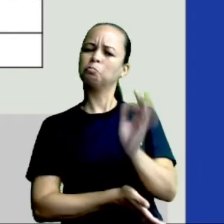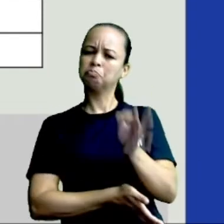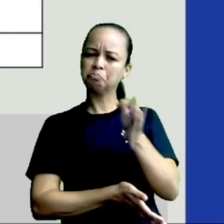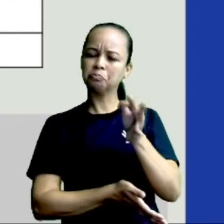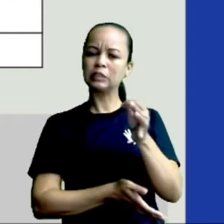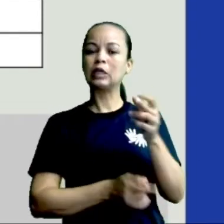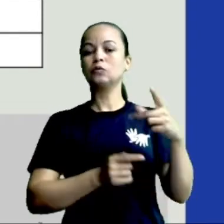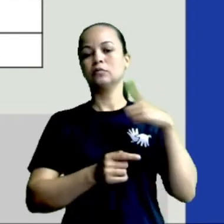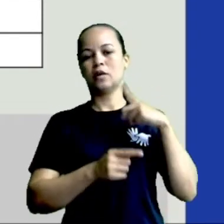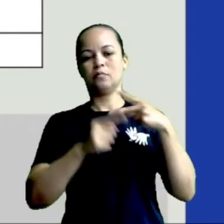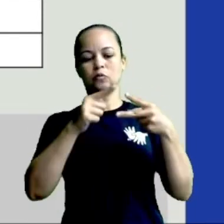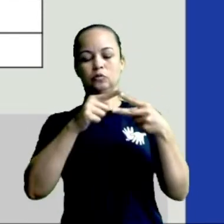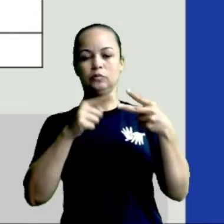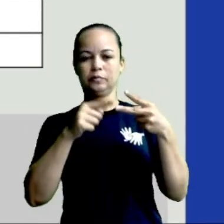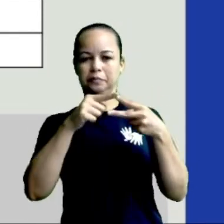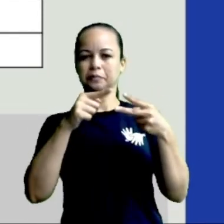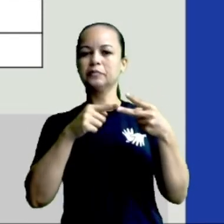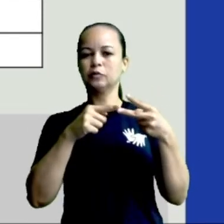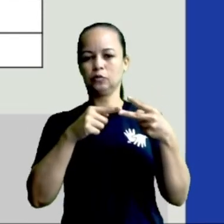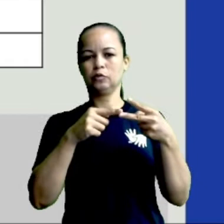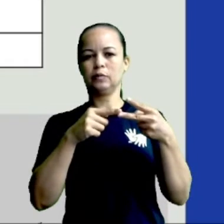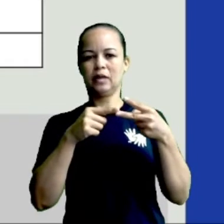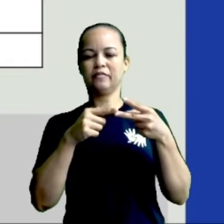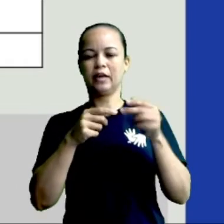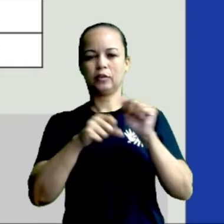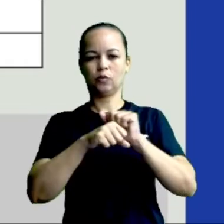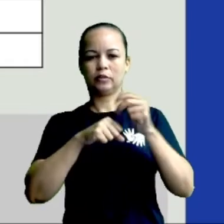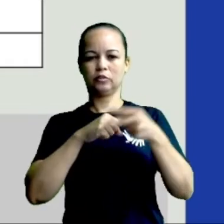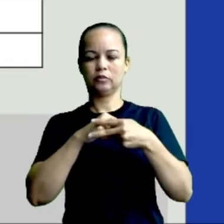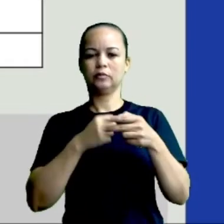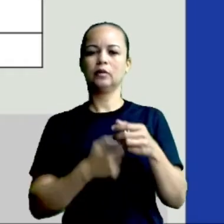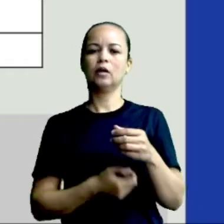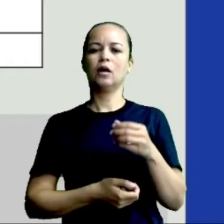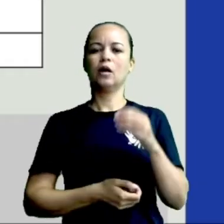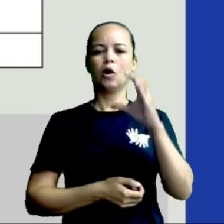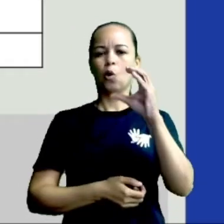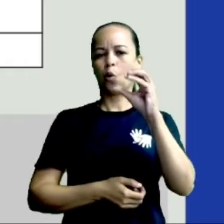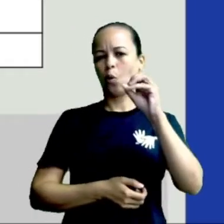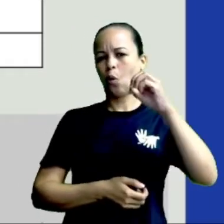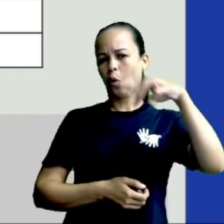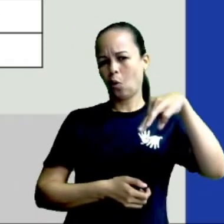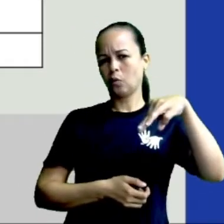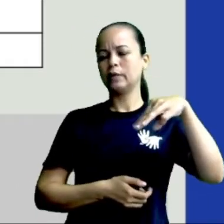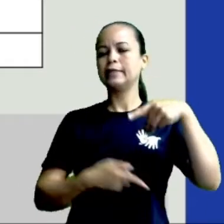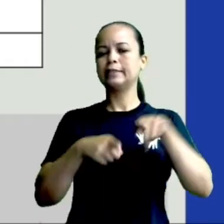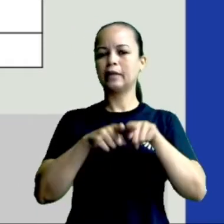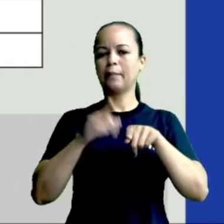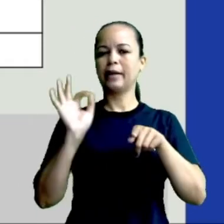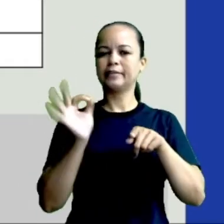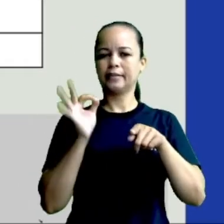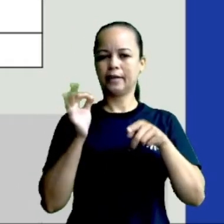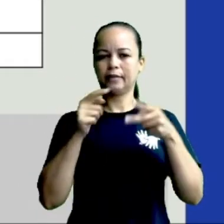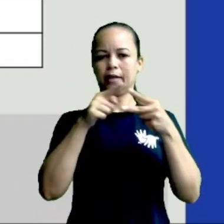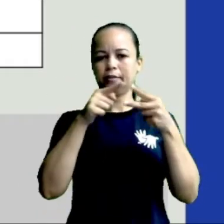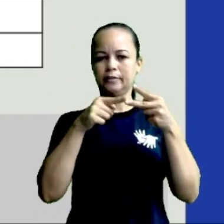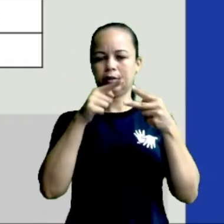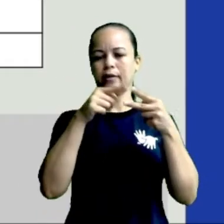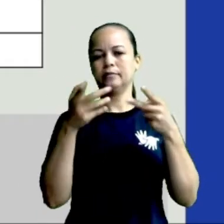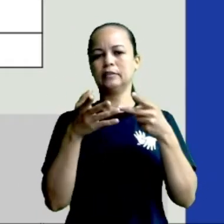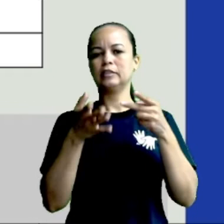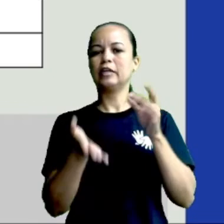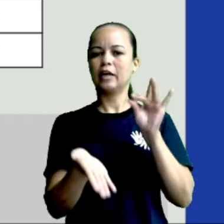duas palavrinhas. Para ser locução, tem que ter duas palavrinhas. No caso, com e certeza. É aí uma locução adverbial